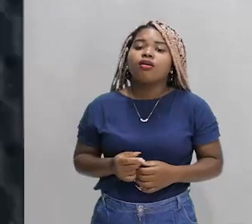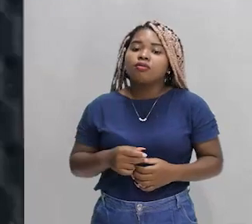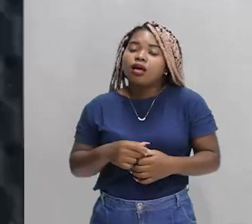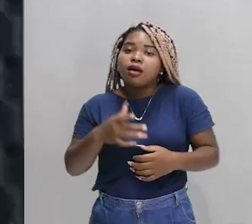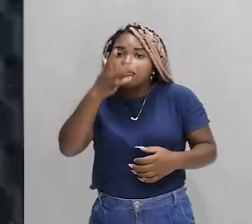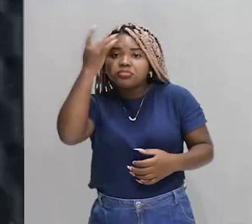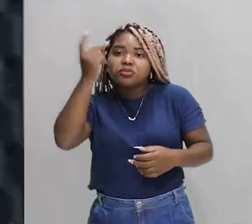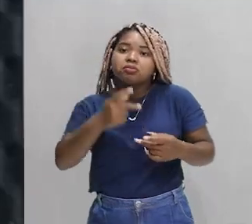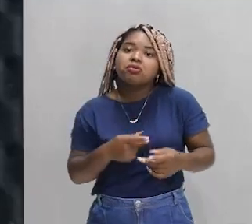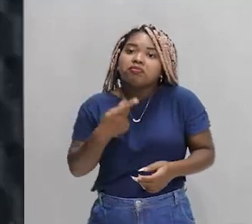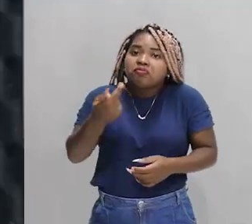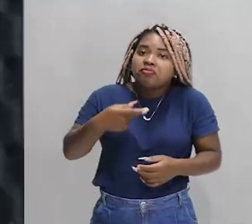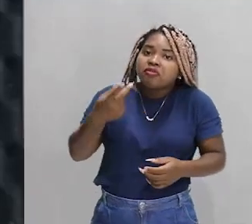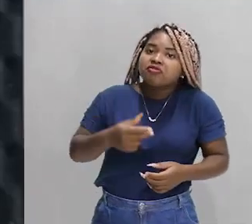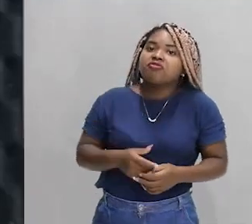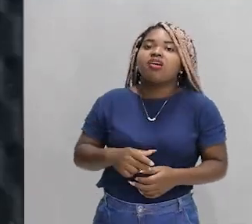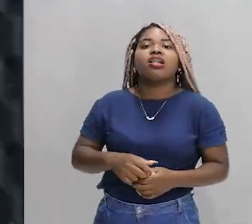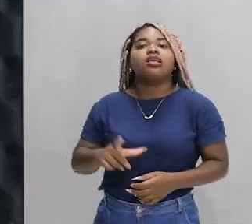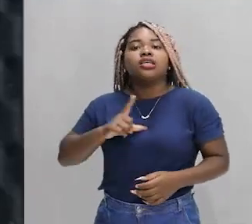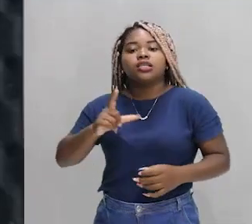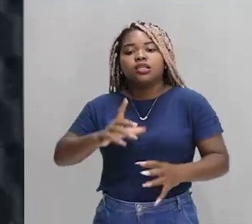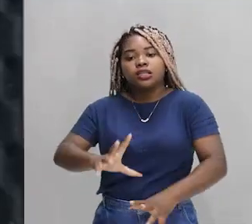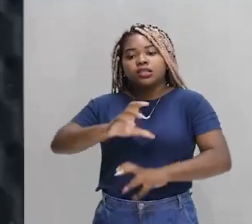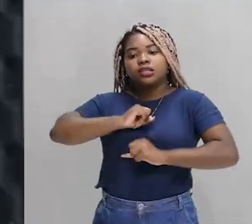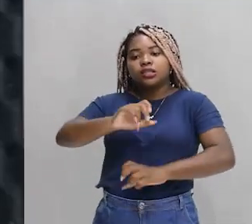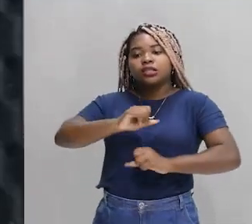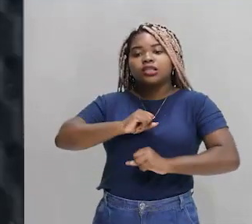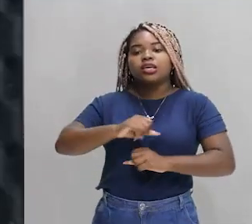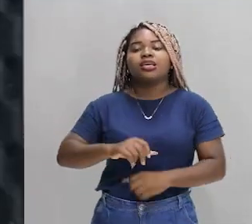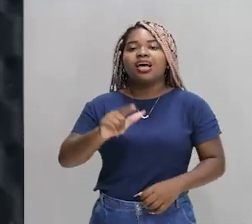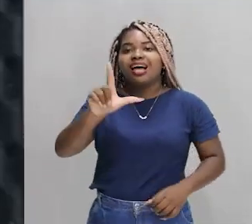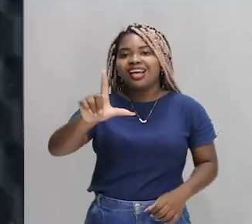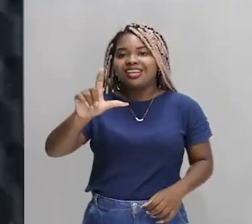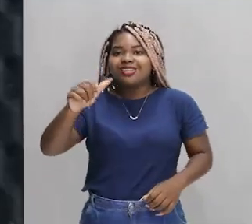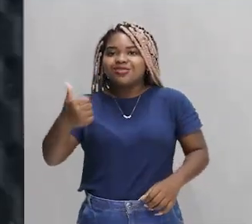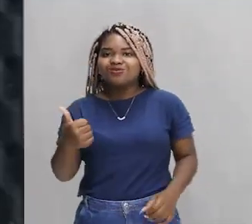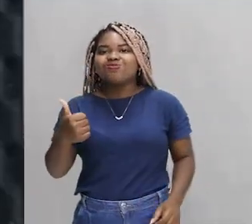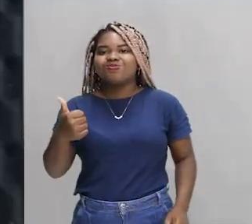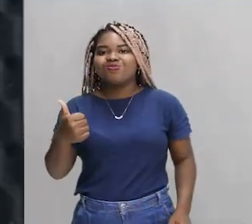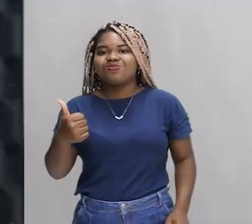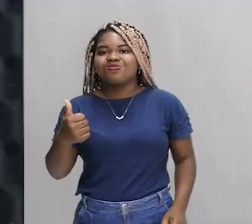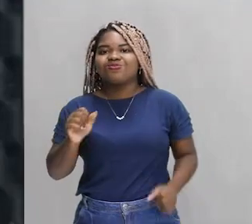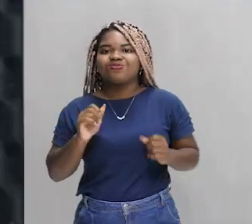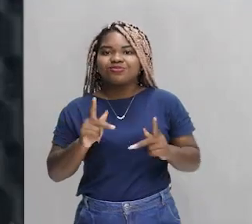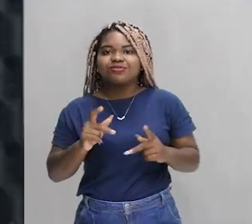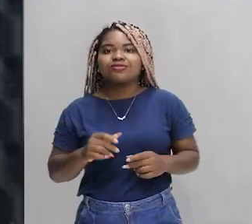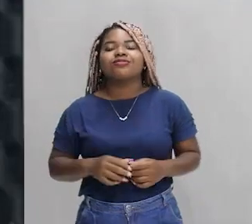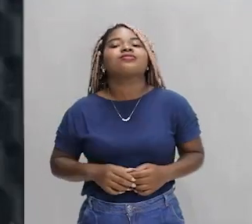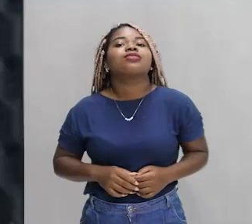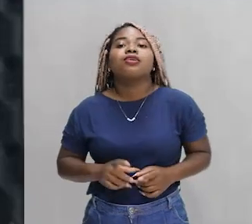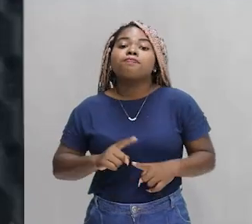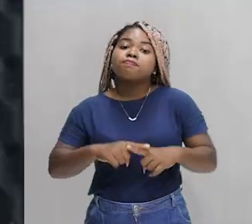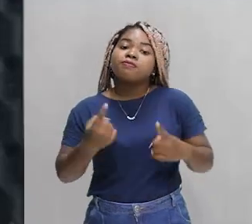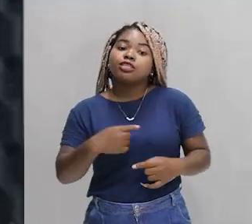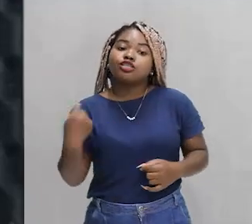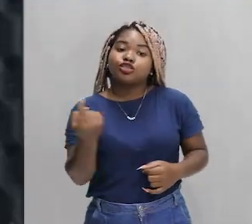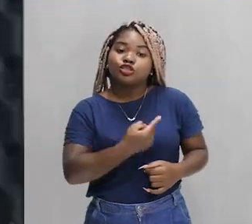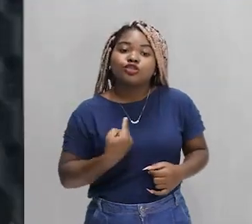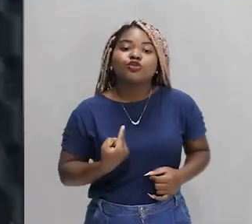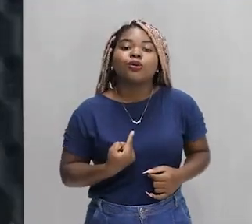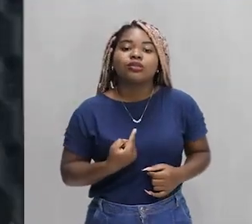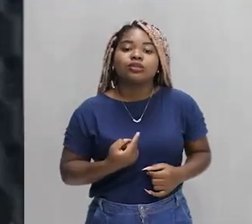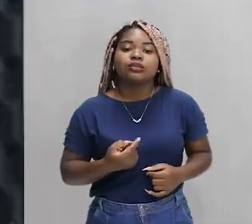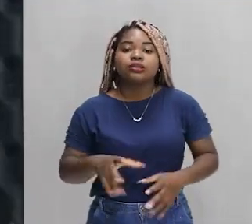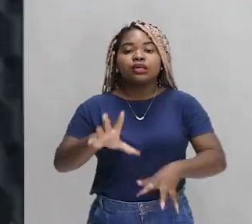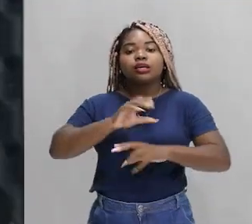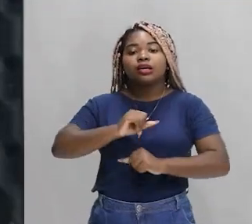falante daquela língua, que tem com aquela língua como língua materna. Mas nós, quando vamos falar um outro idioma, ficamos em dúvida em relação